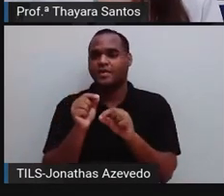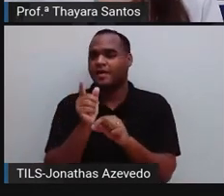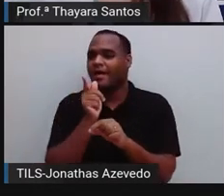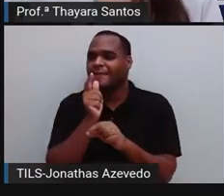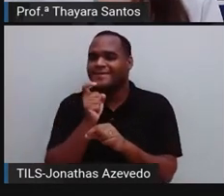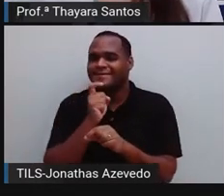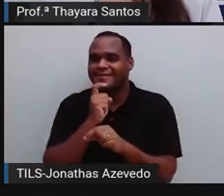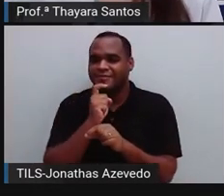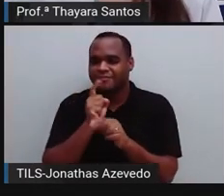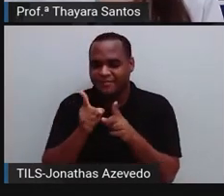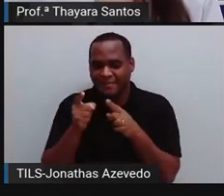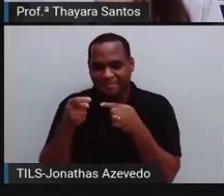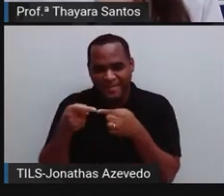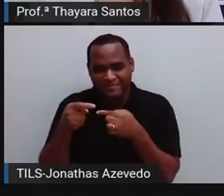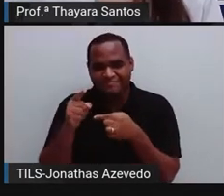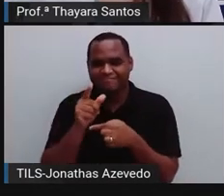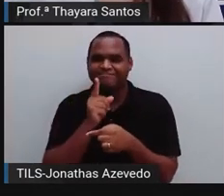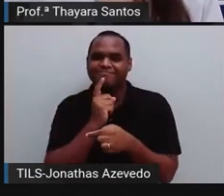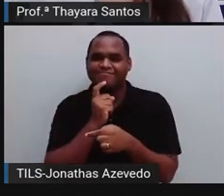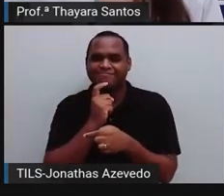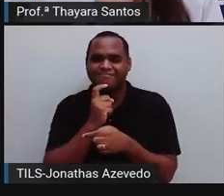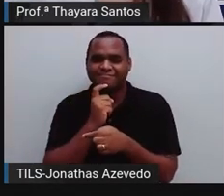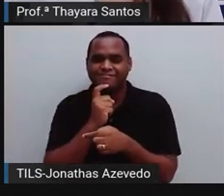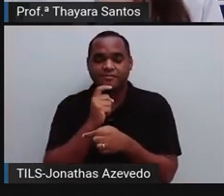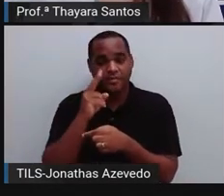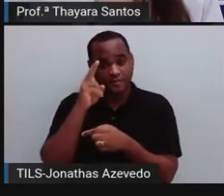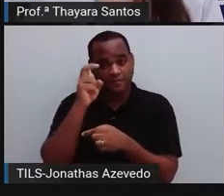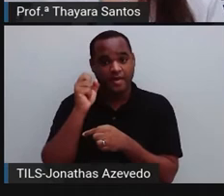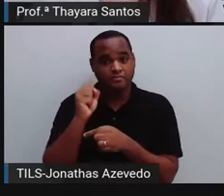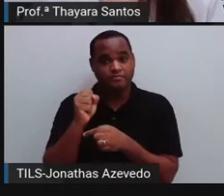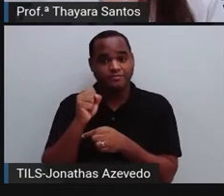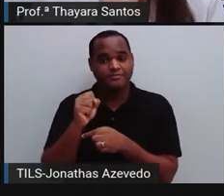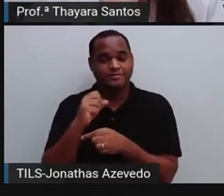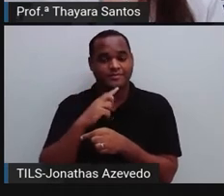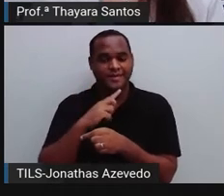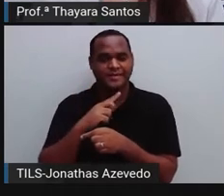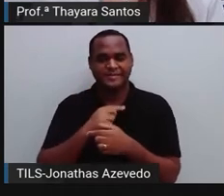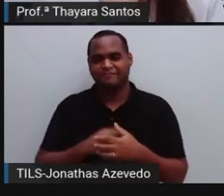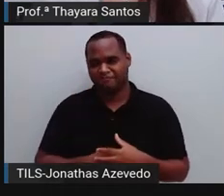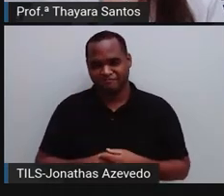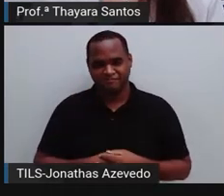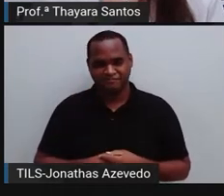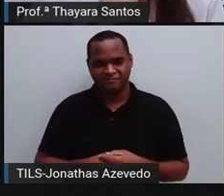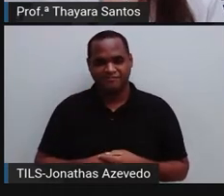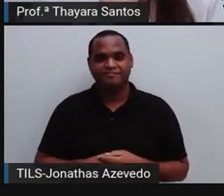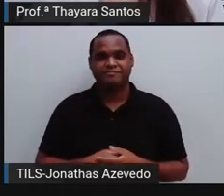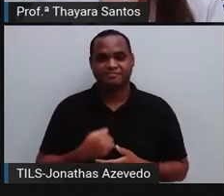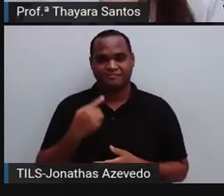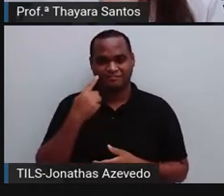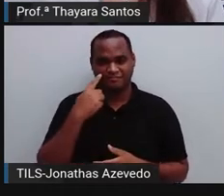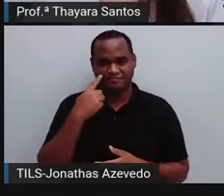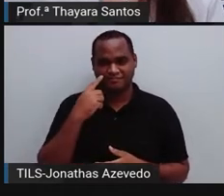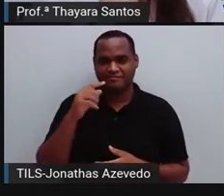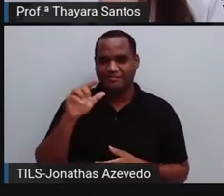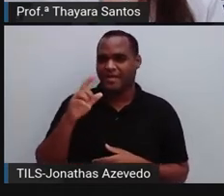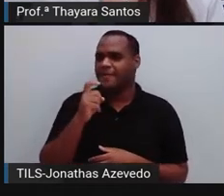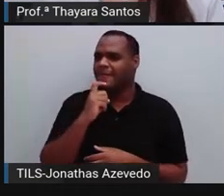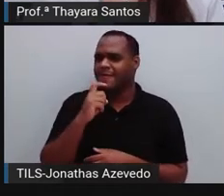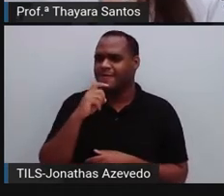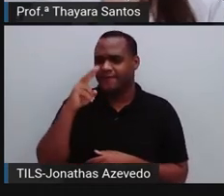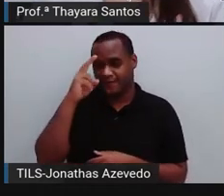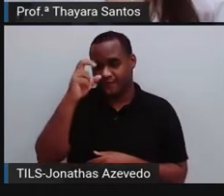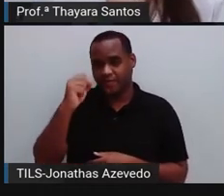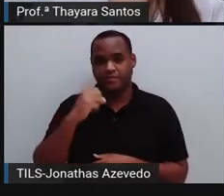de congelamento da água, né? Que é o ponto de fusão, solidificação. De sólido